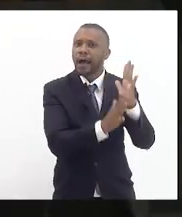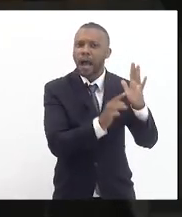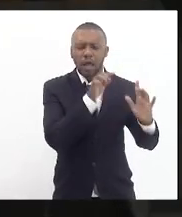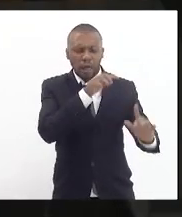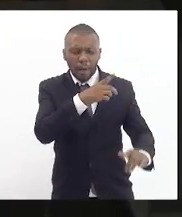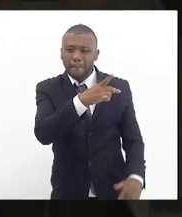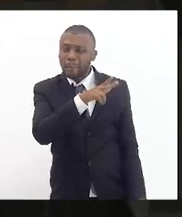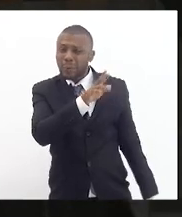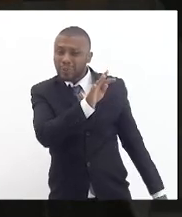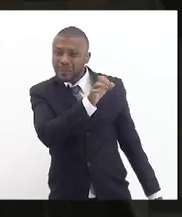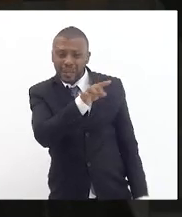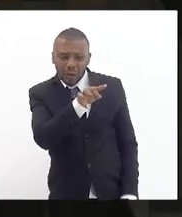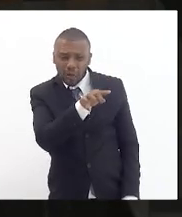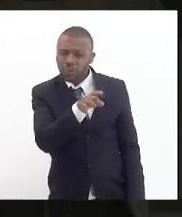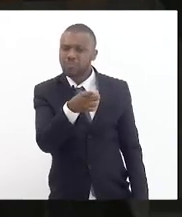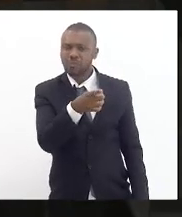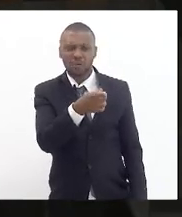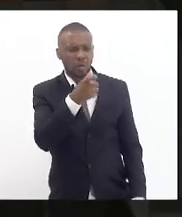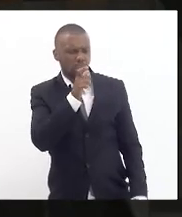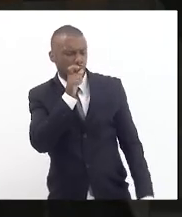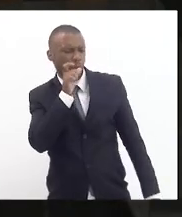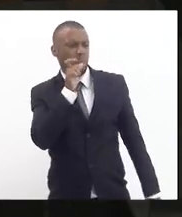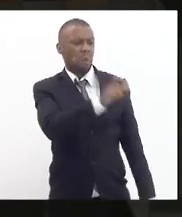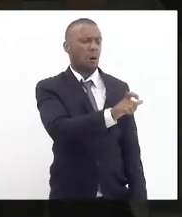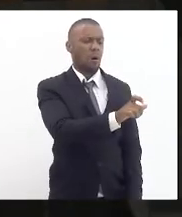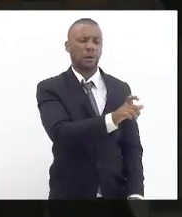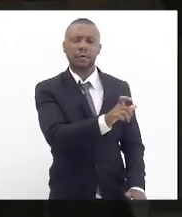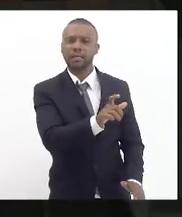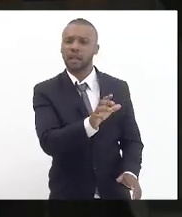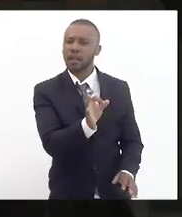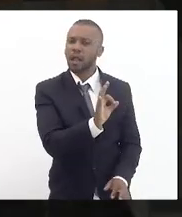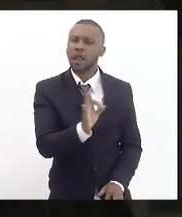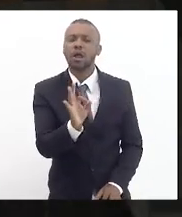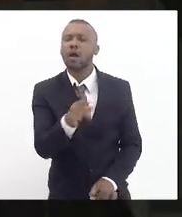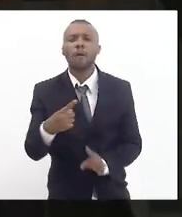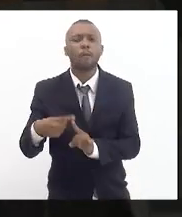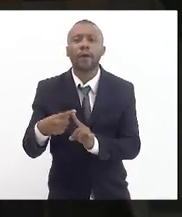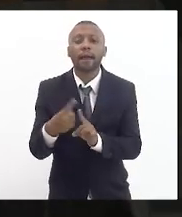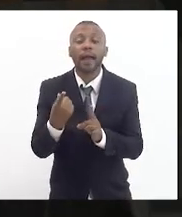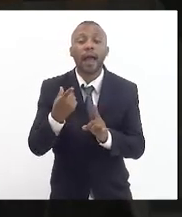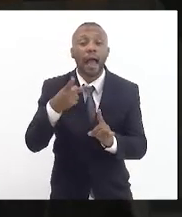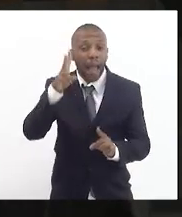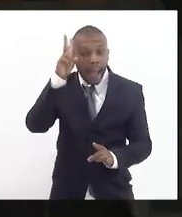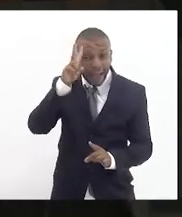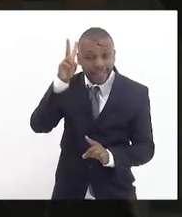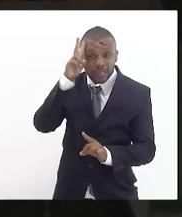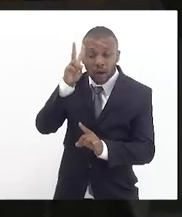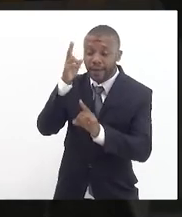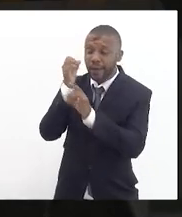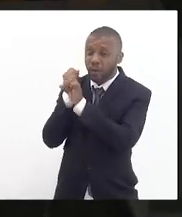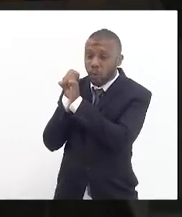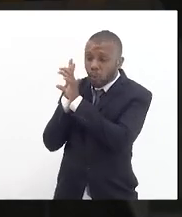Plutão porque é a mitologia greco-romana